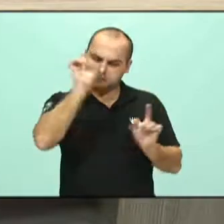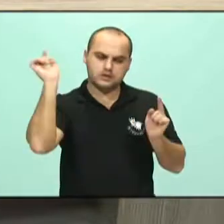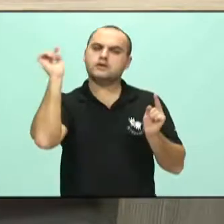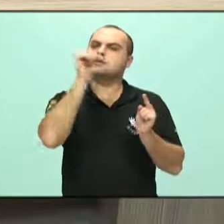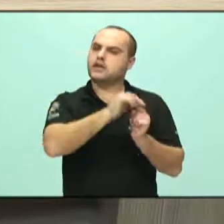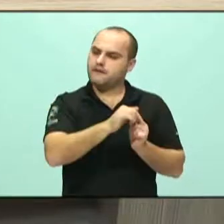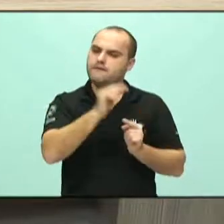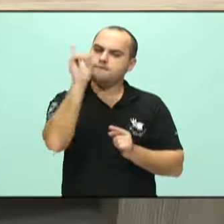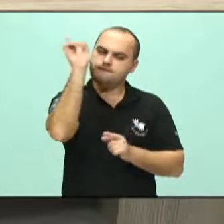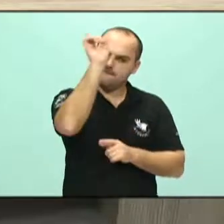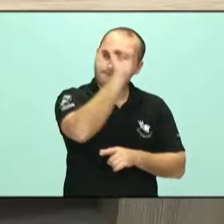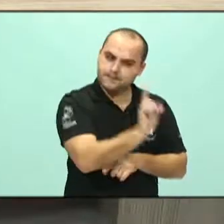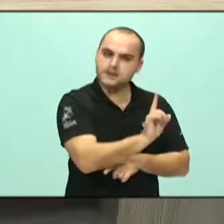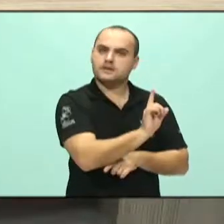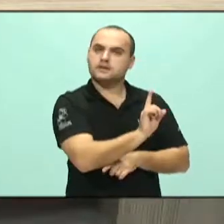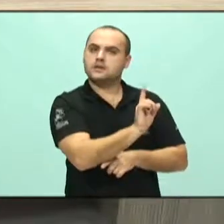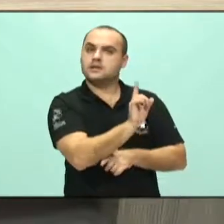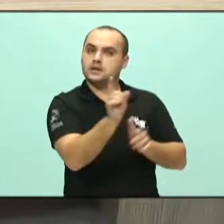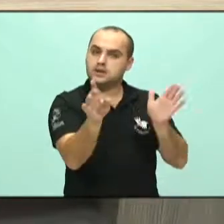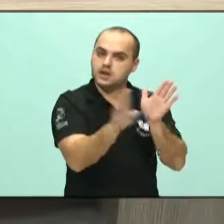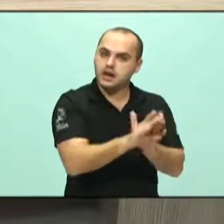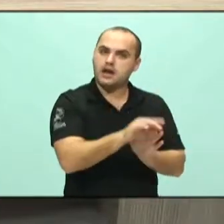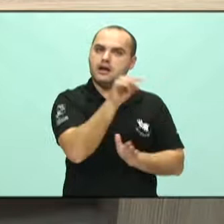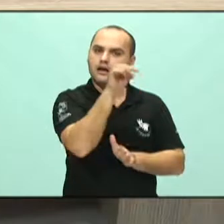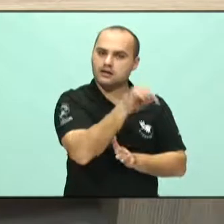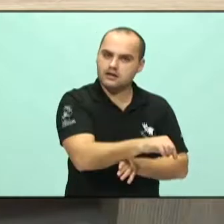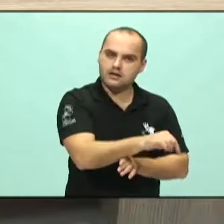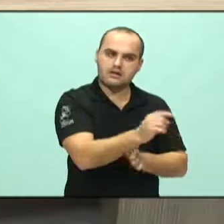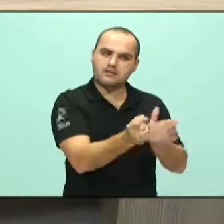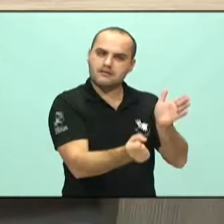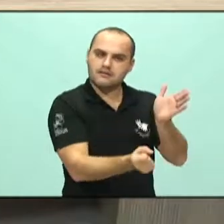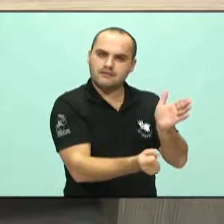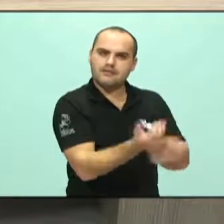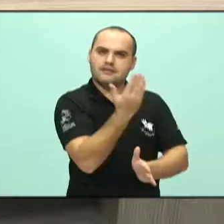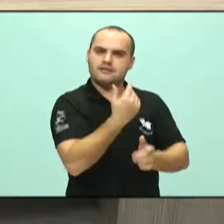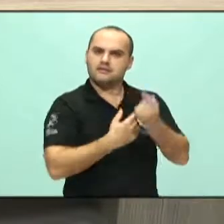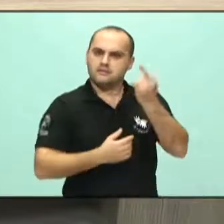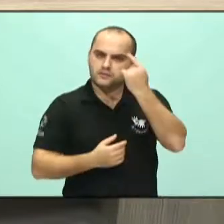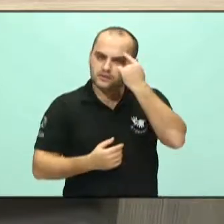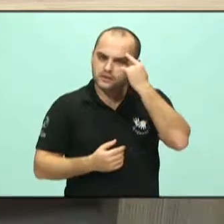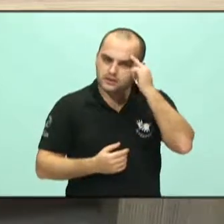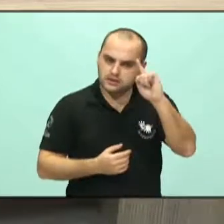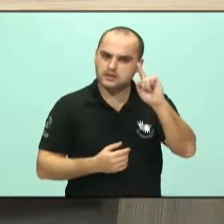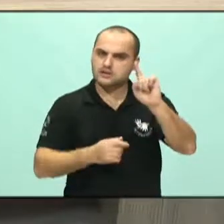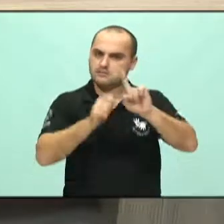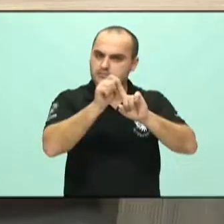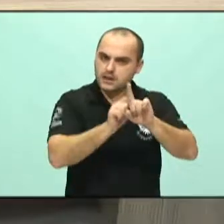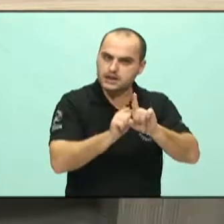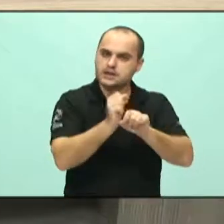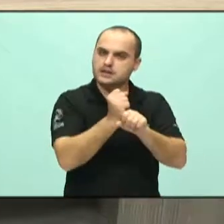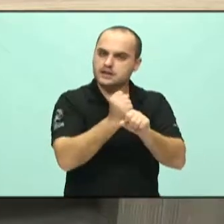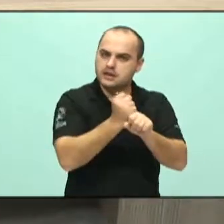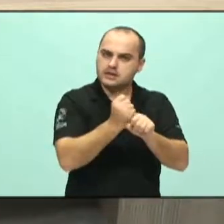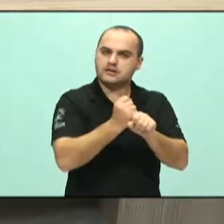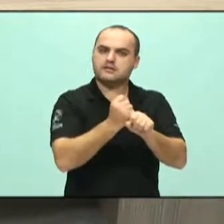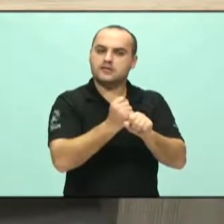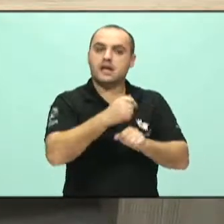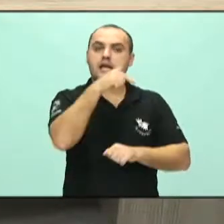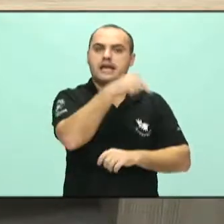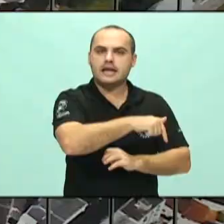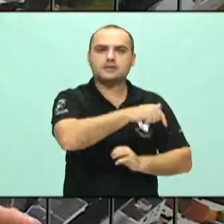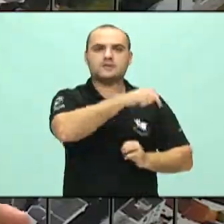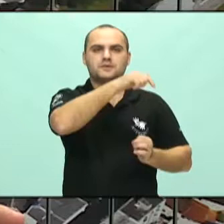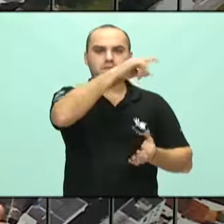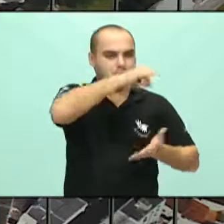ele vem aqui e se instala num dia, mês e ano, e isso está